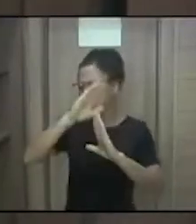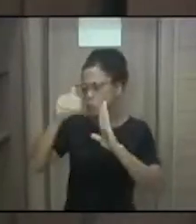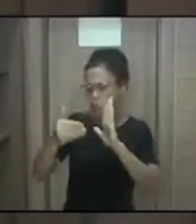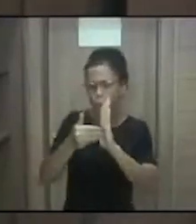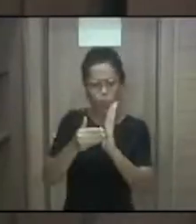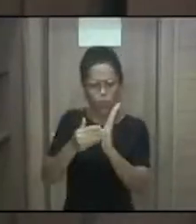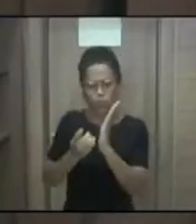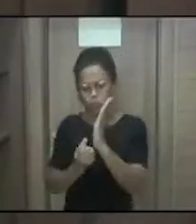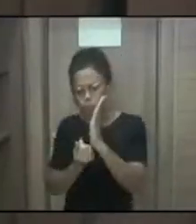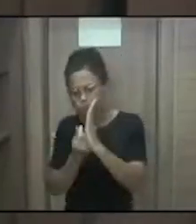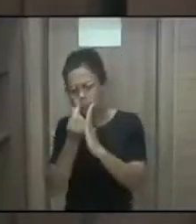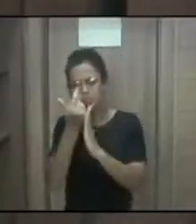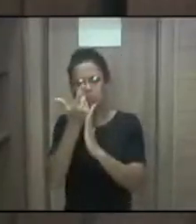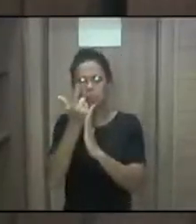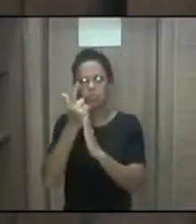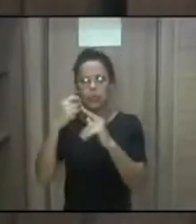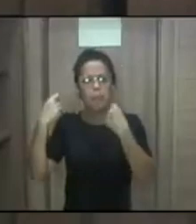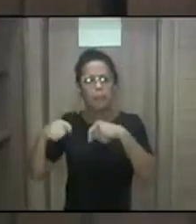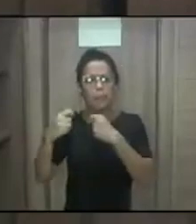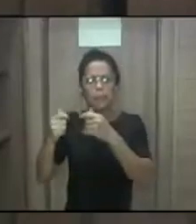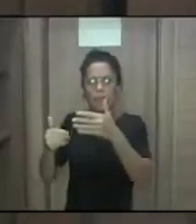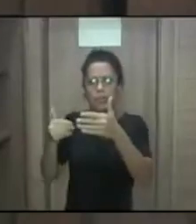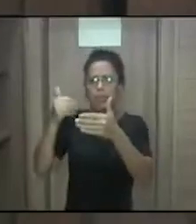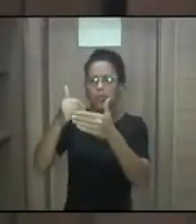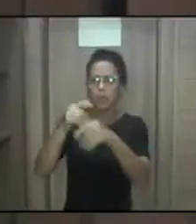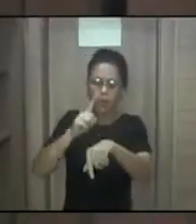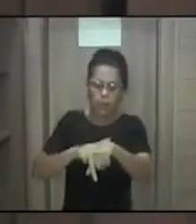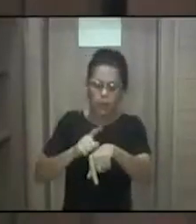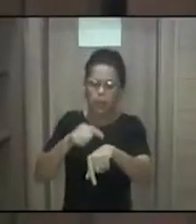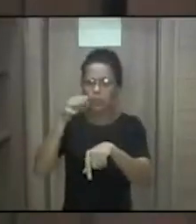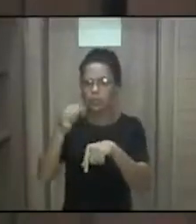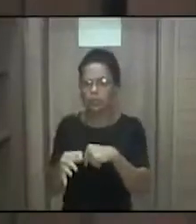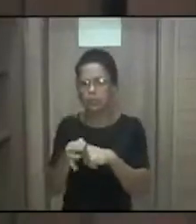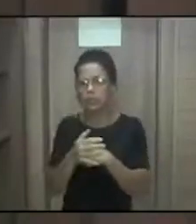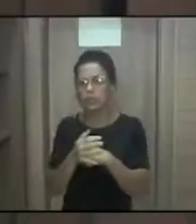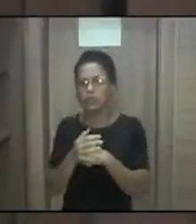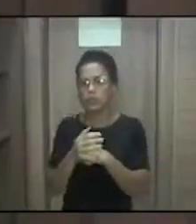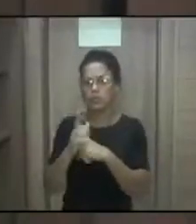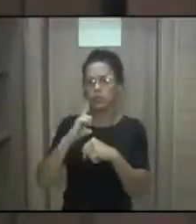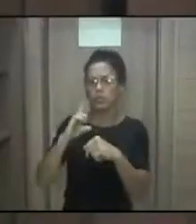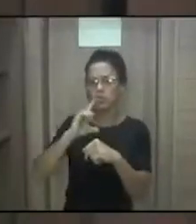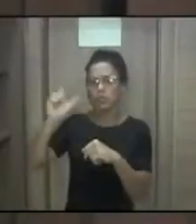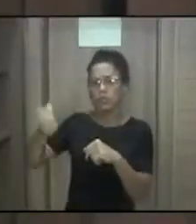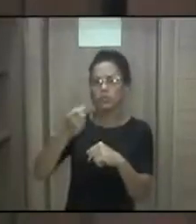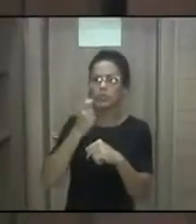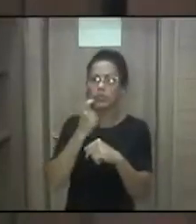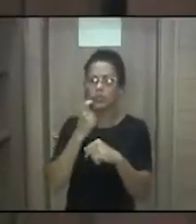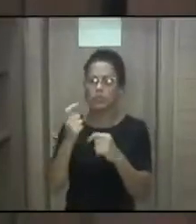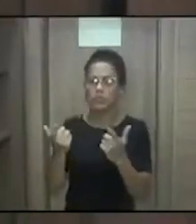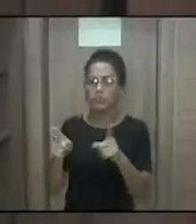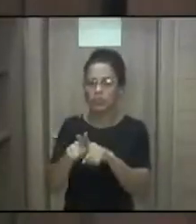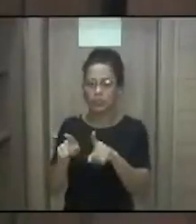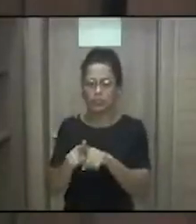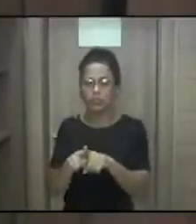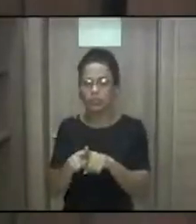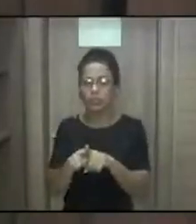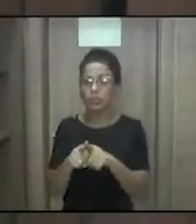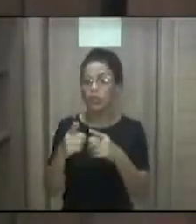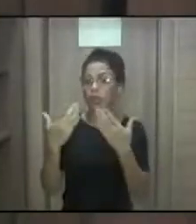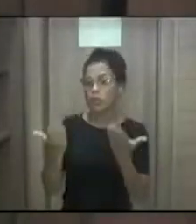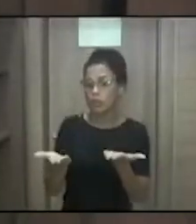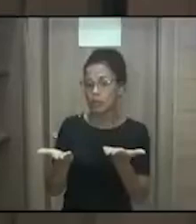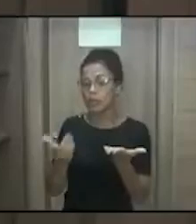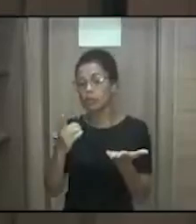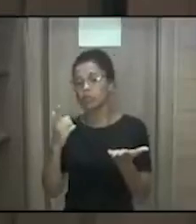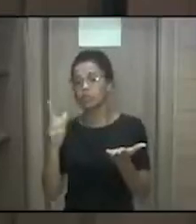para que a gente possa se aproximar do preço de oferta real de uma prótese nesse cenário estimado. Bom, então